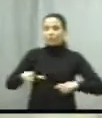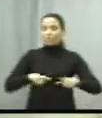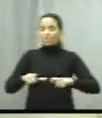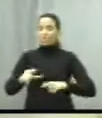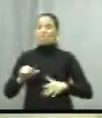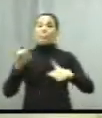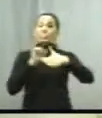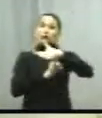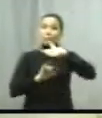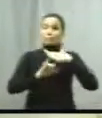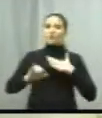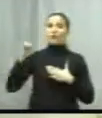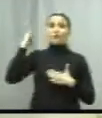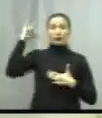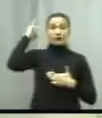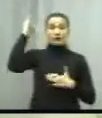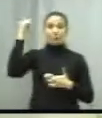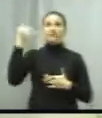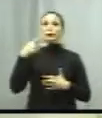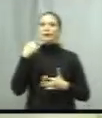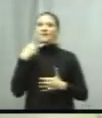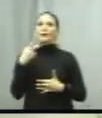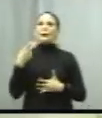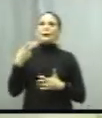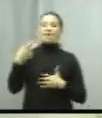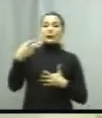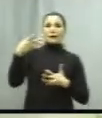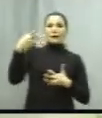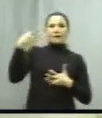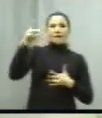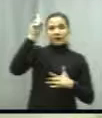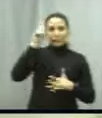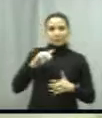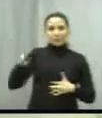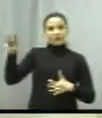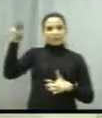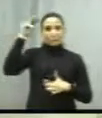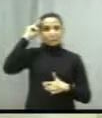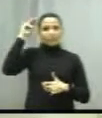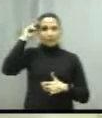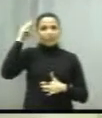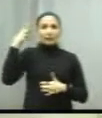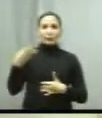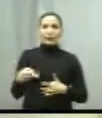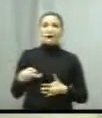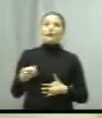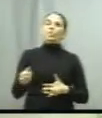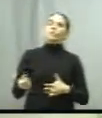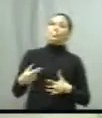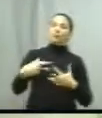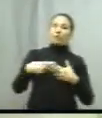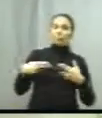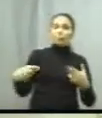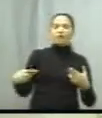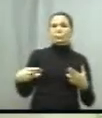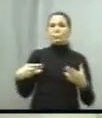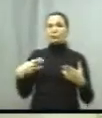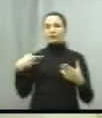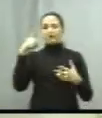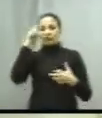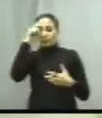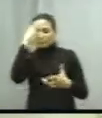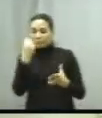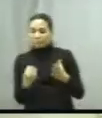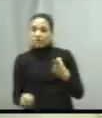importante instituição e falar um pouco das deficiências intelectuais, que são doenças raras aí que atingem